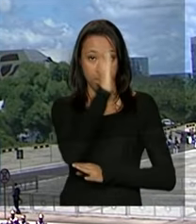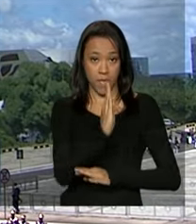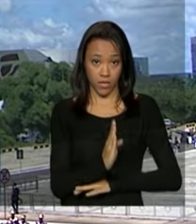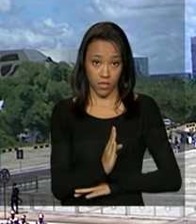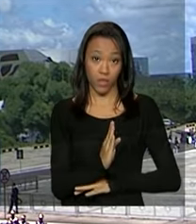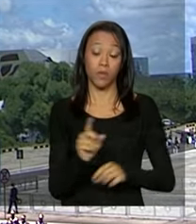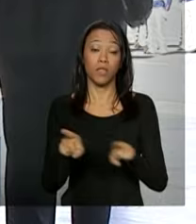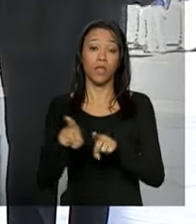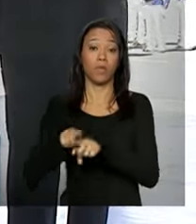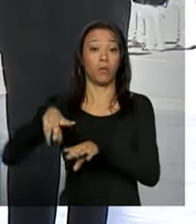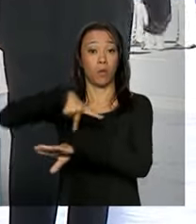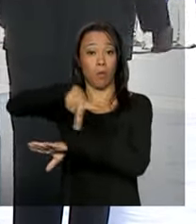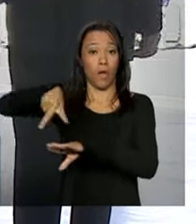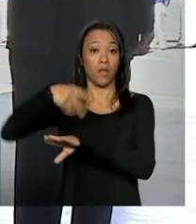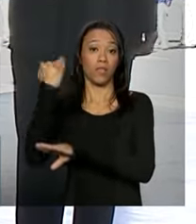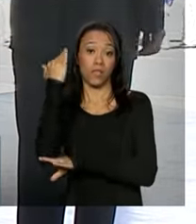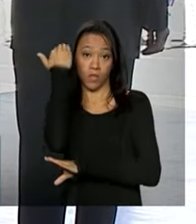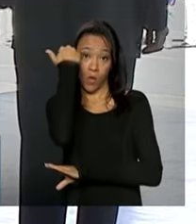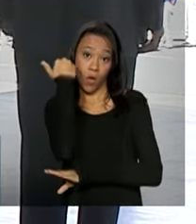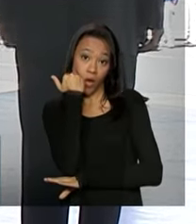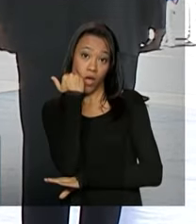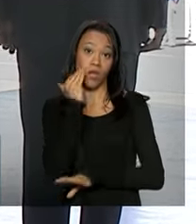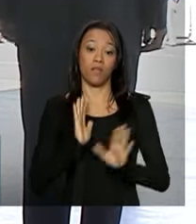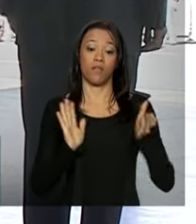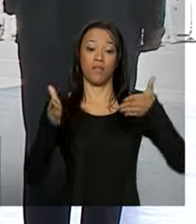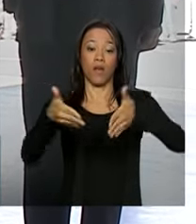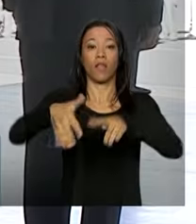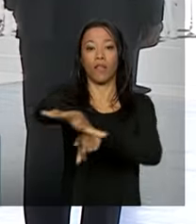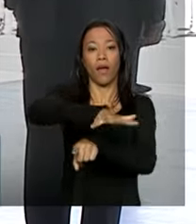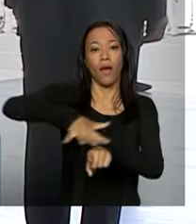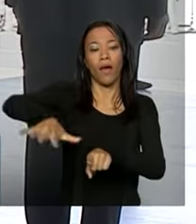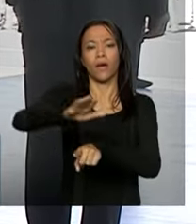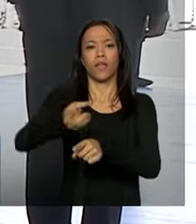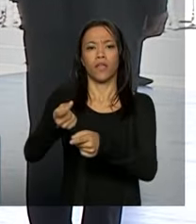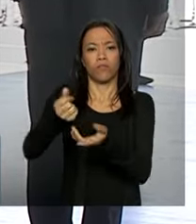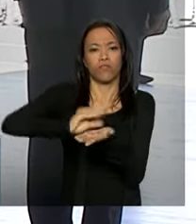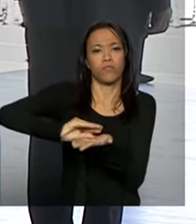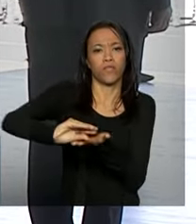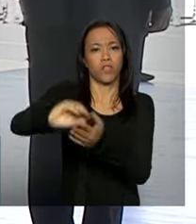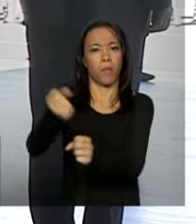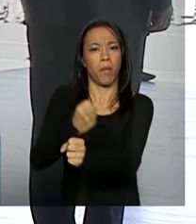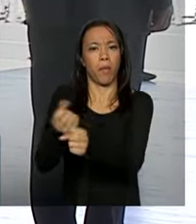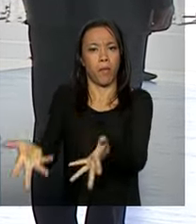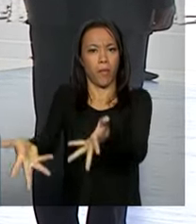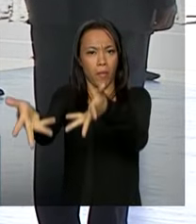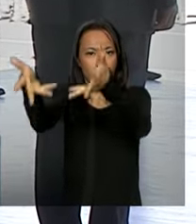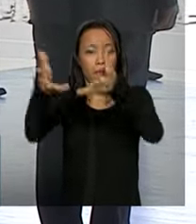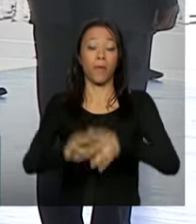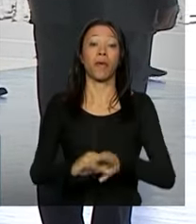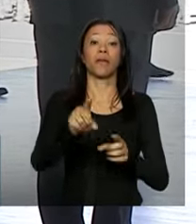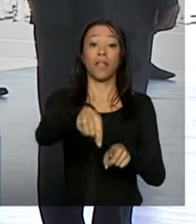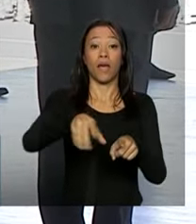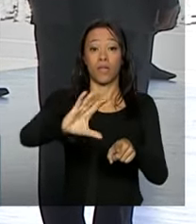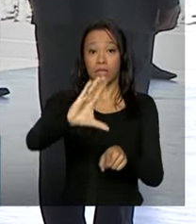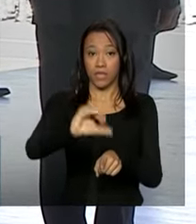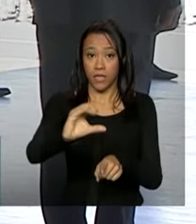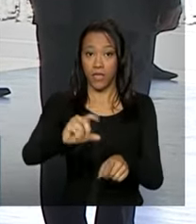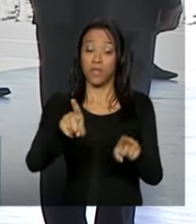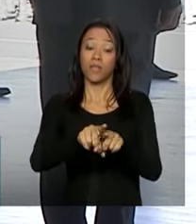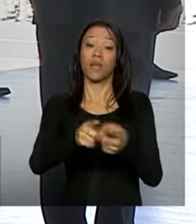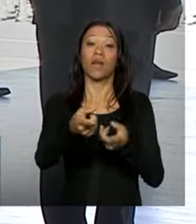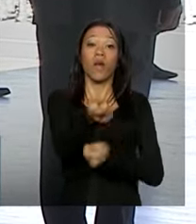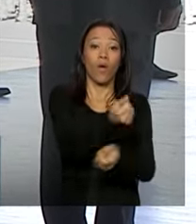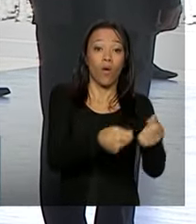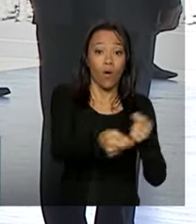Coreia em áreas como de investimentos, ciência, tecnologia, inovação, comércio, educação,